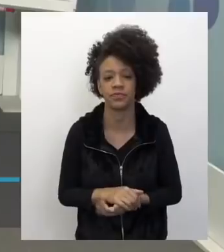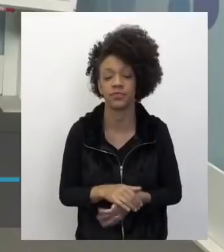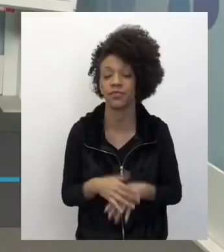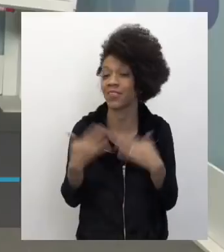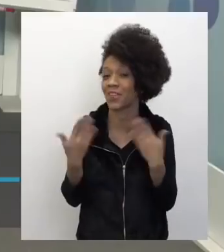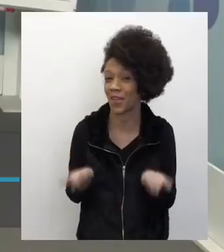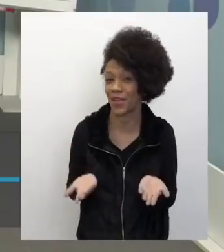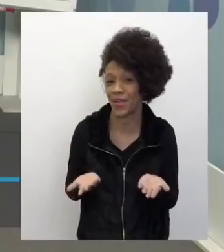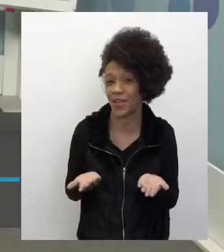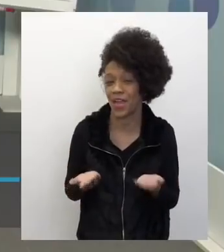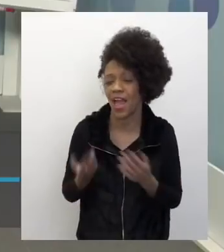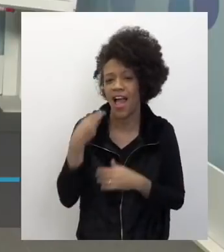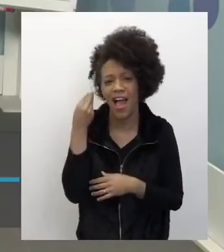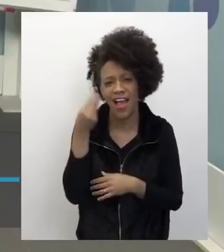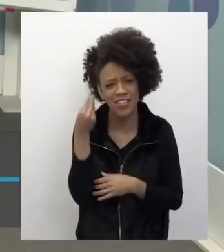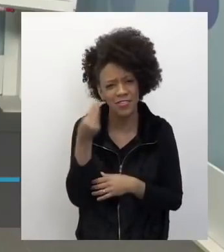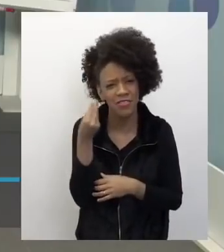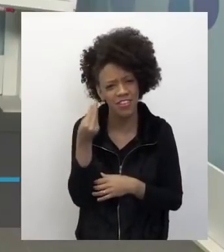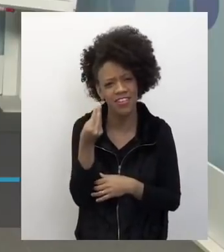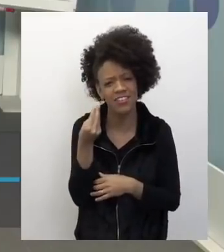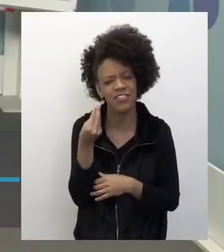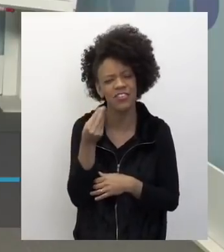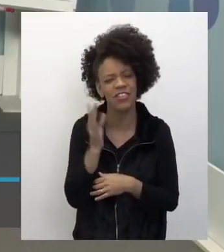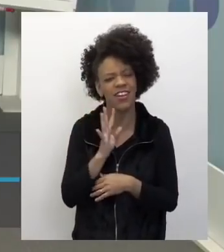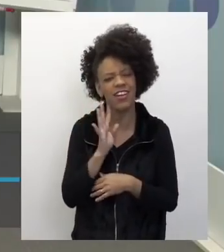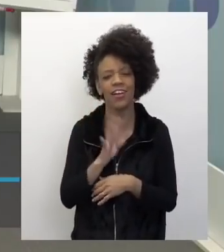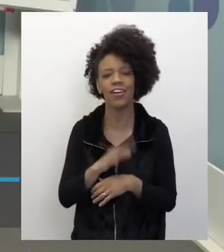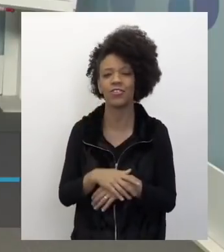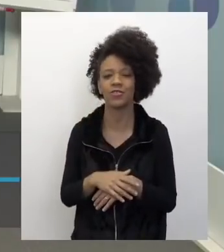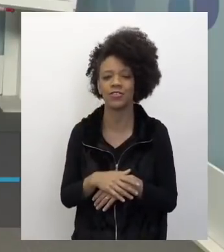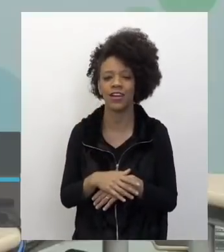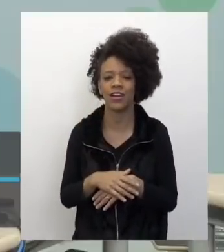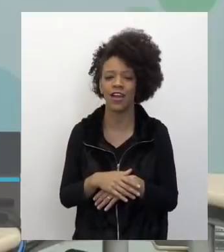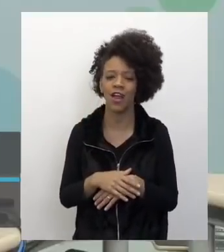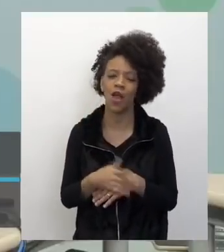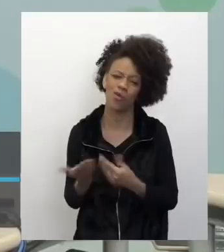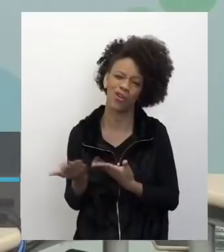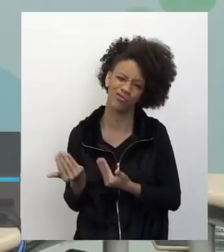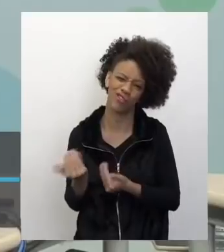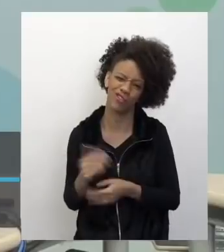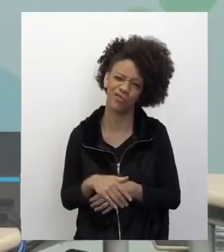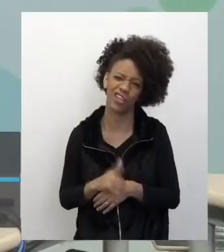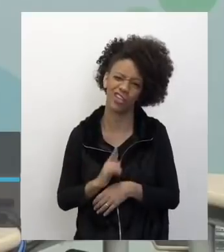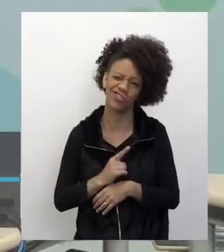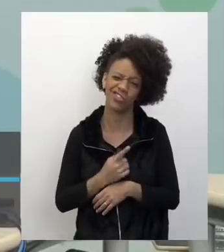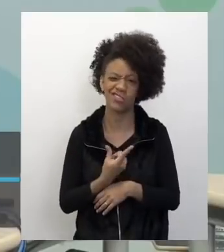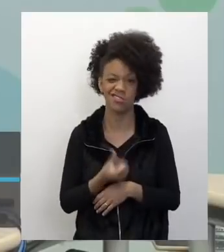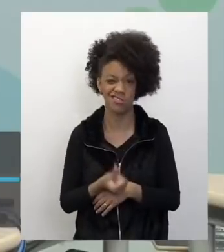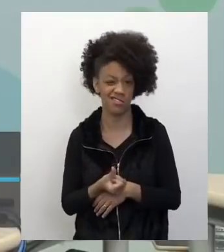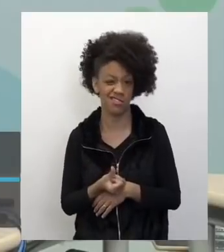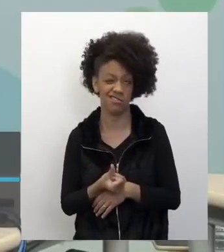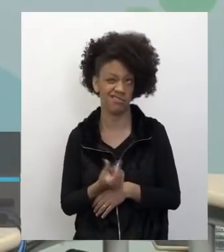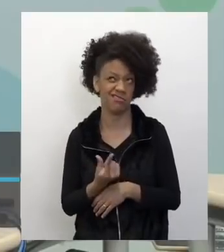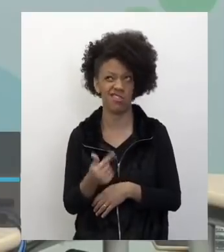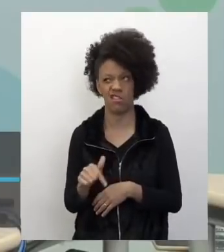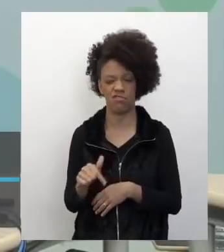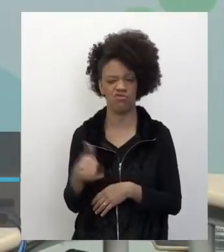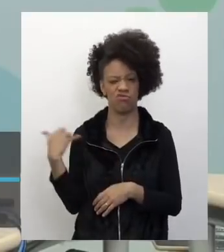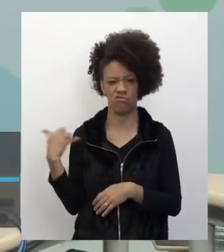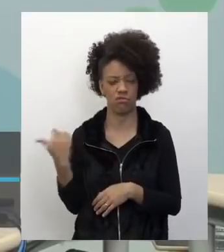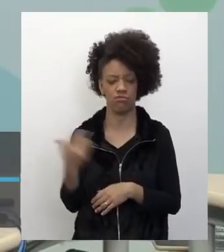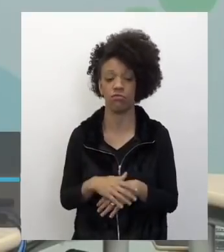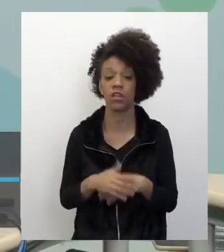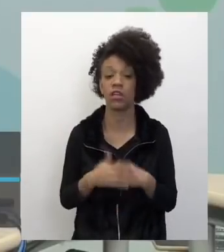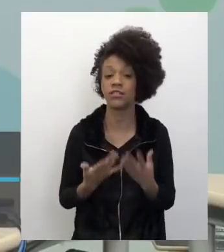Olha só, a experiência foi bem bacana, né? Na época eu era muito jovenzinha, eu tinha 16 anos, 17, né? Então tudo era uma